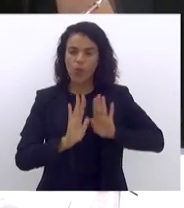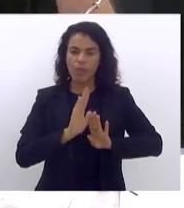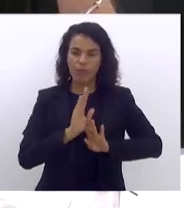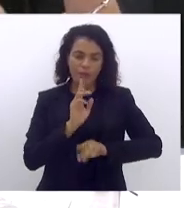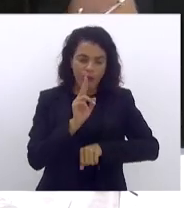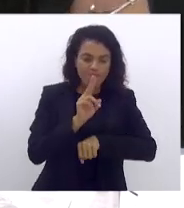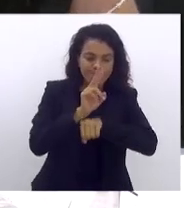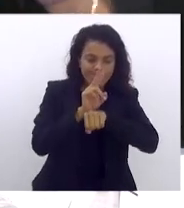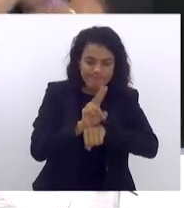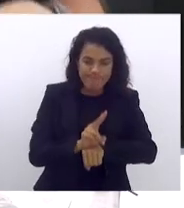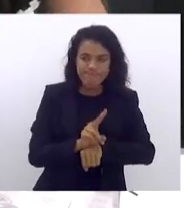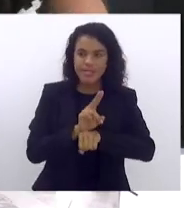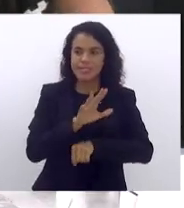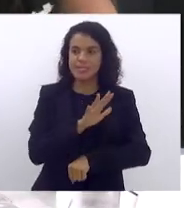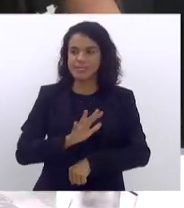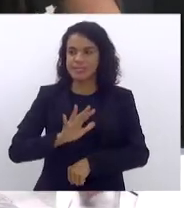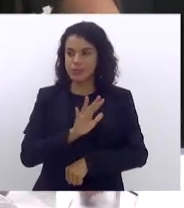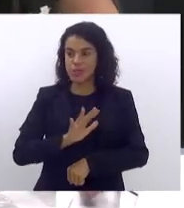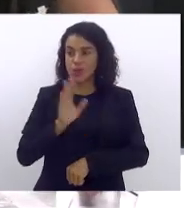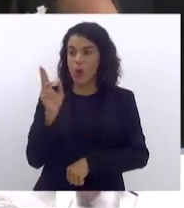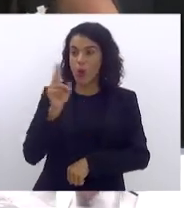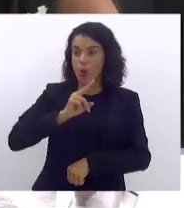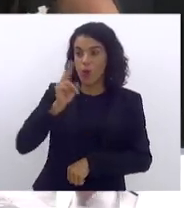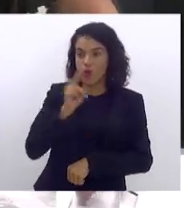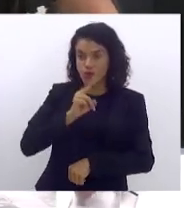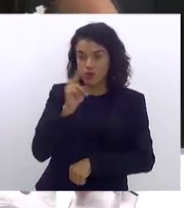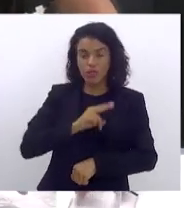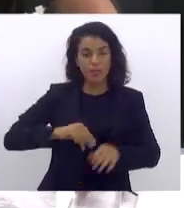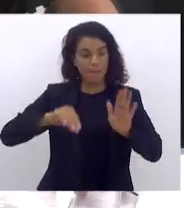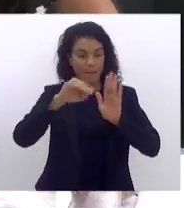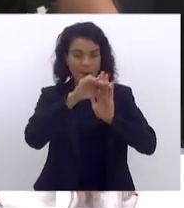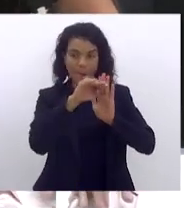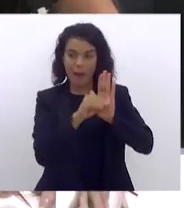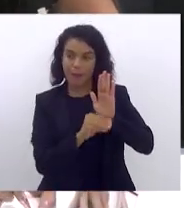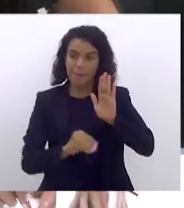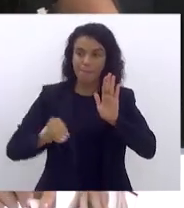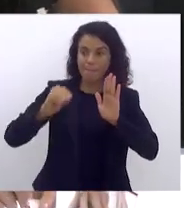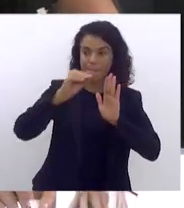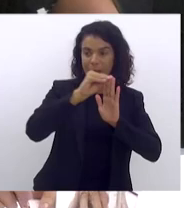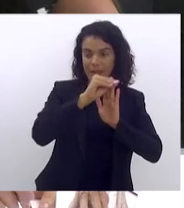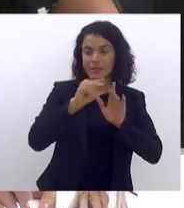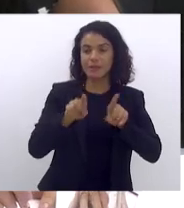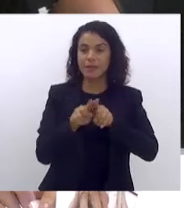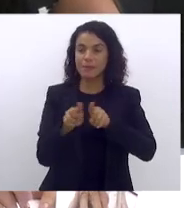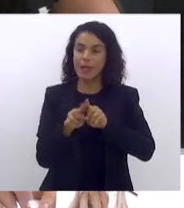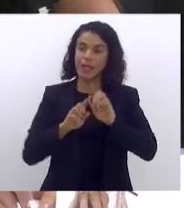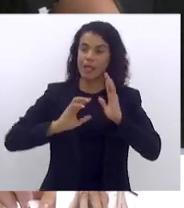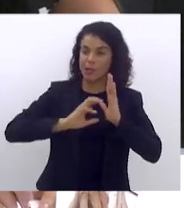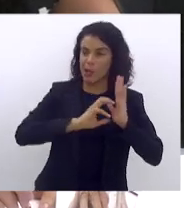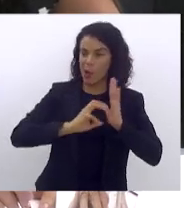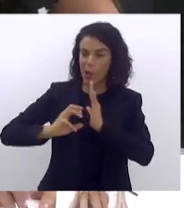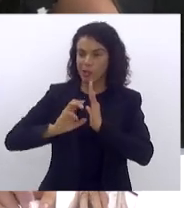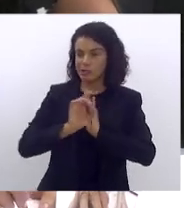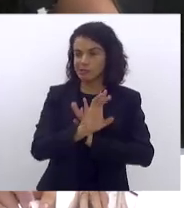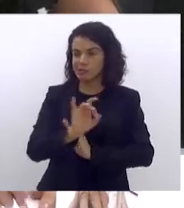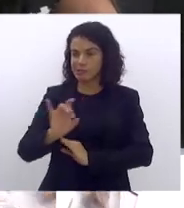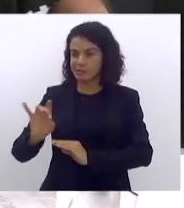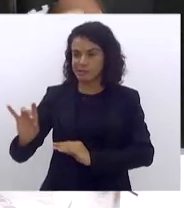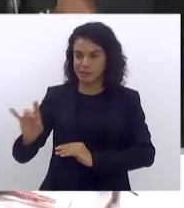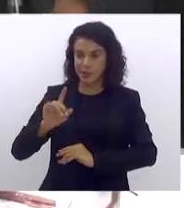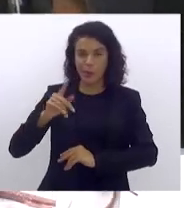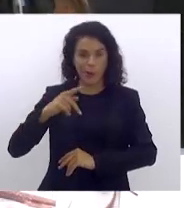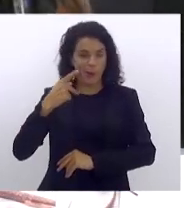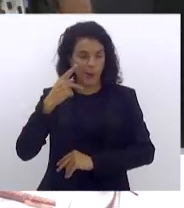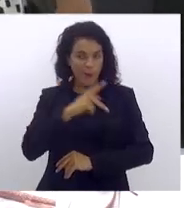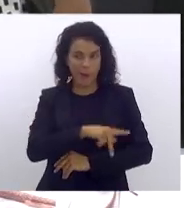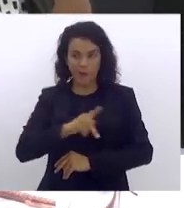questões que são urgentes para as pautas e, inclusive, ideológicas de cada um. Aqui mesmo está aqui o professor